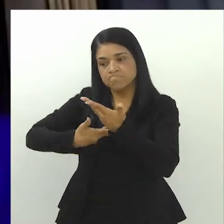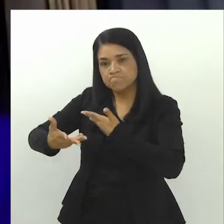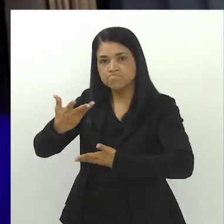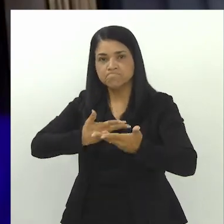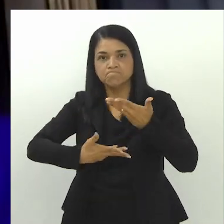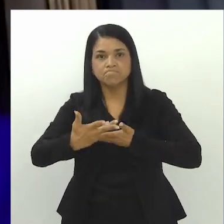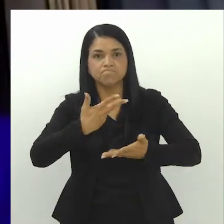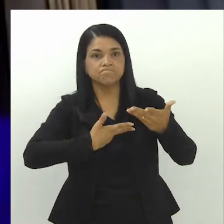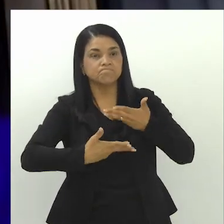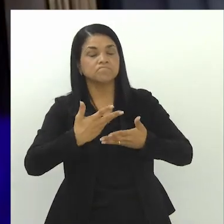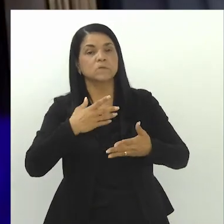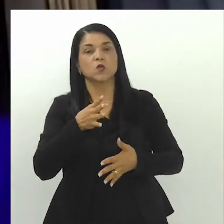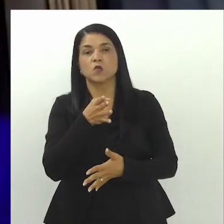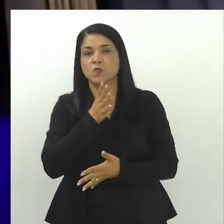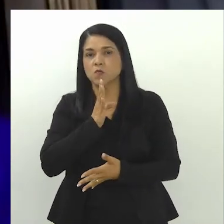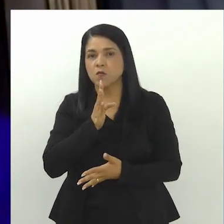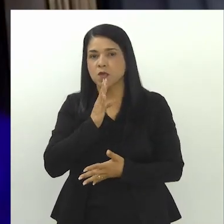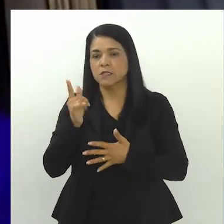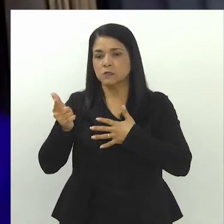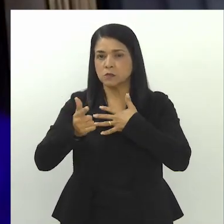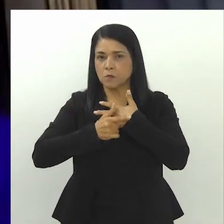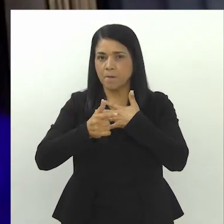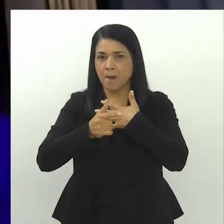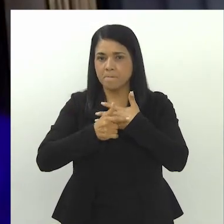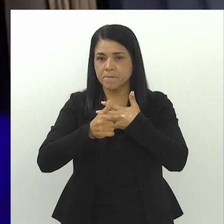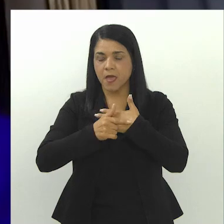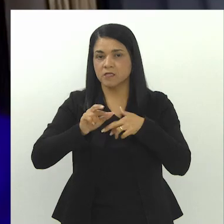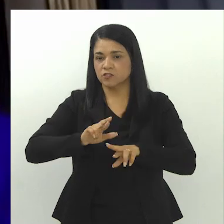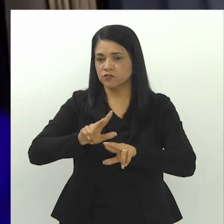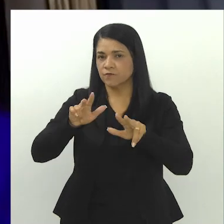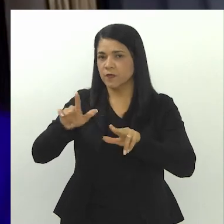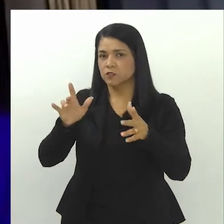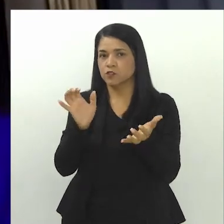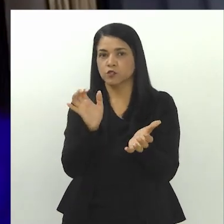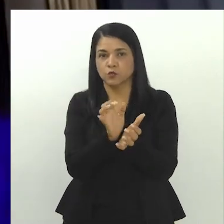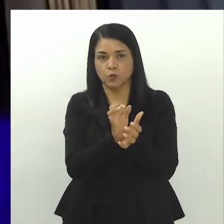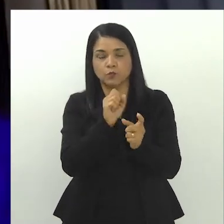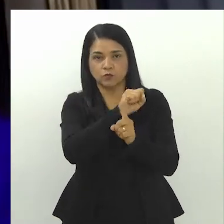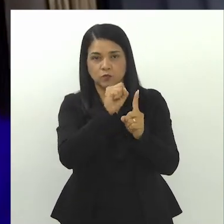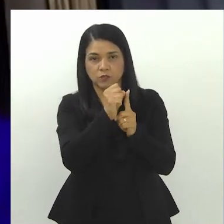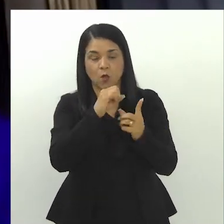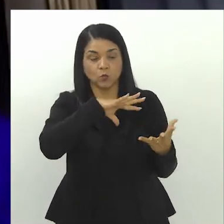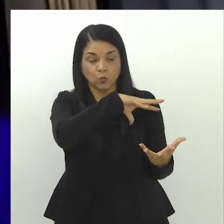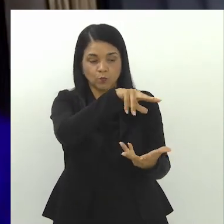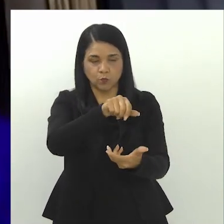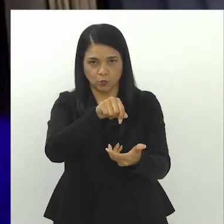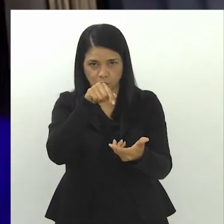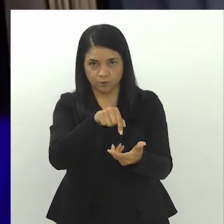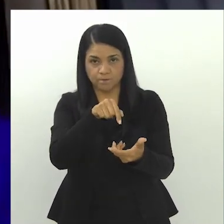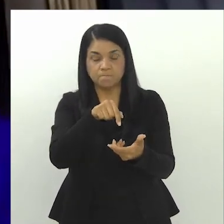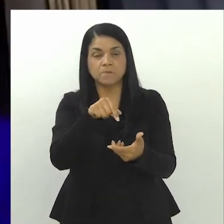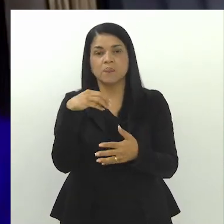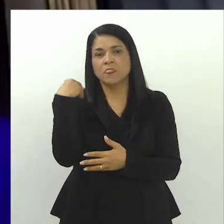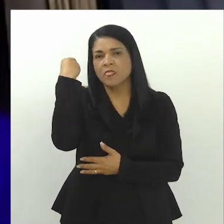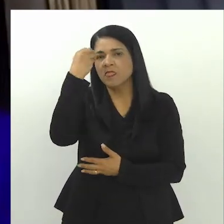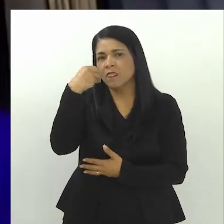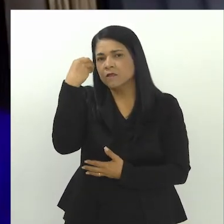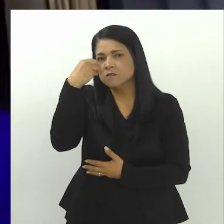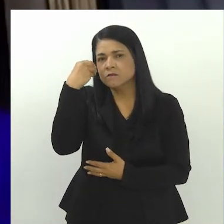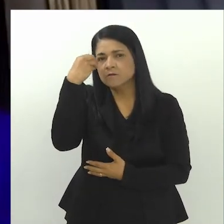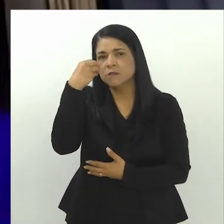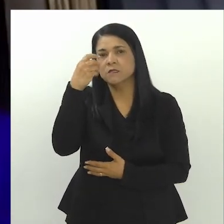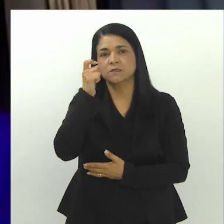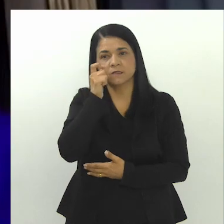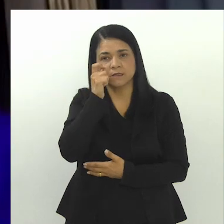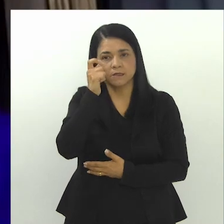compartilhadas e que reconhecem os devidos papéis, digamos assim, dos diferentes grupos sociais ao redor do mundo. Então,